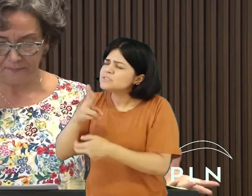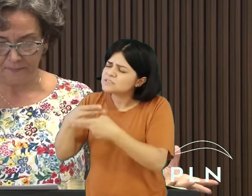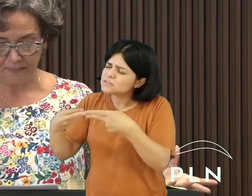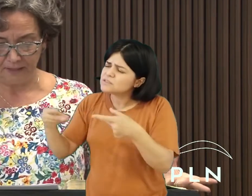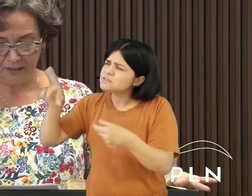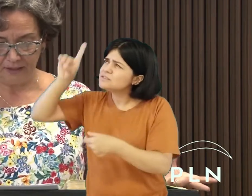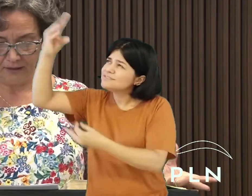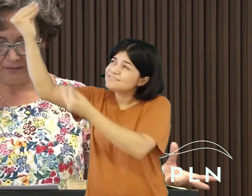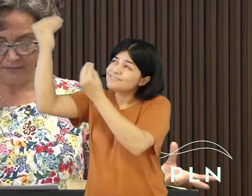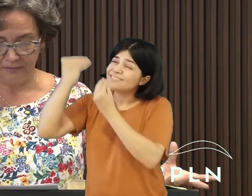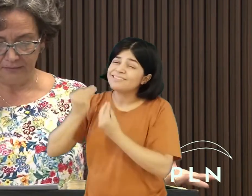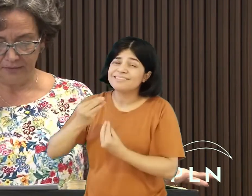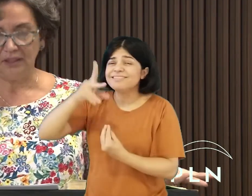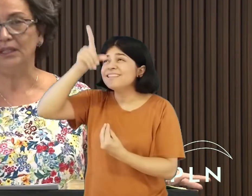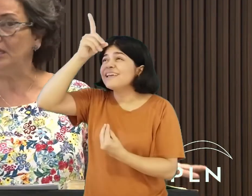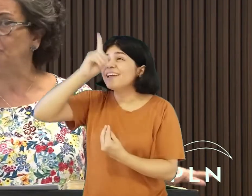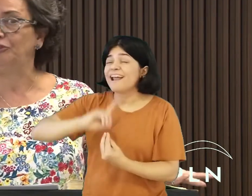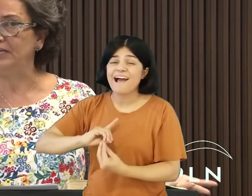graça,